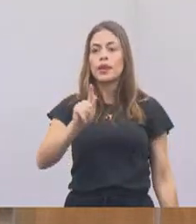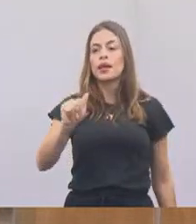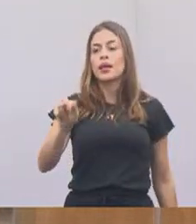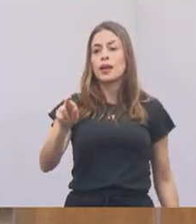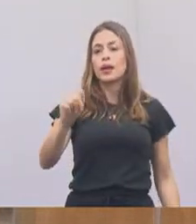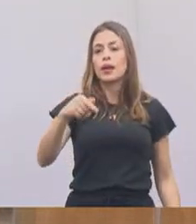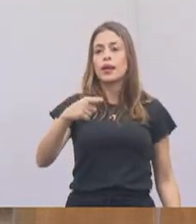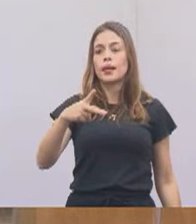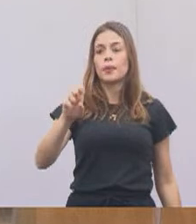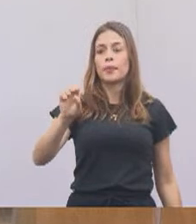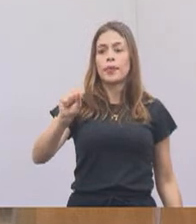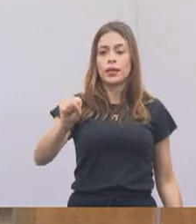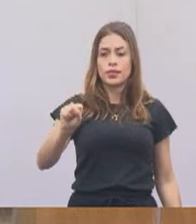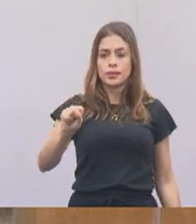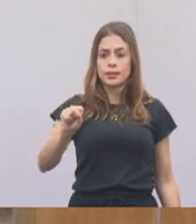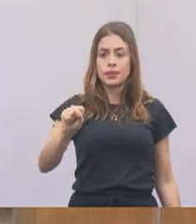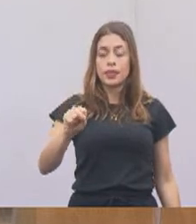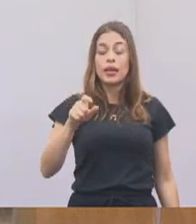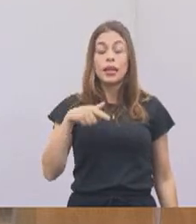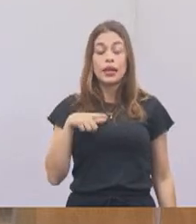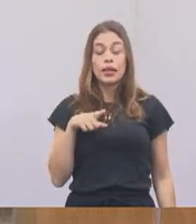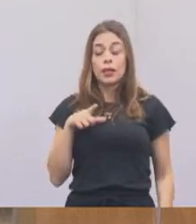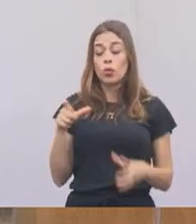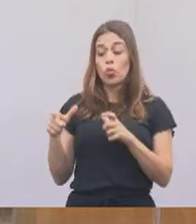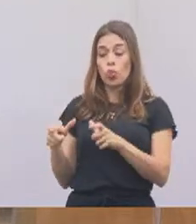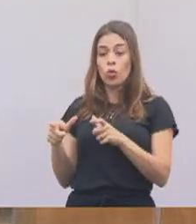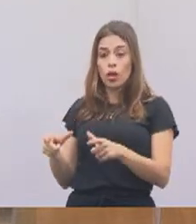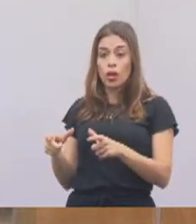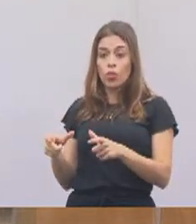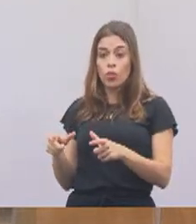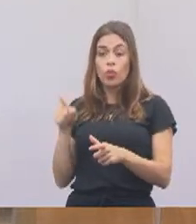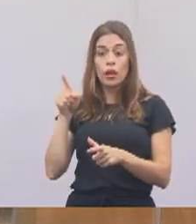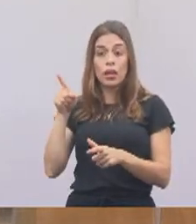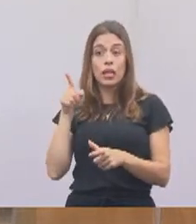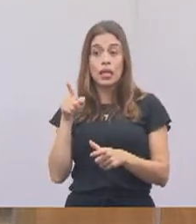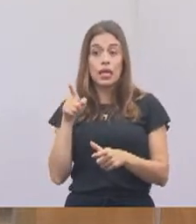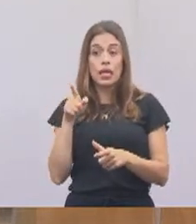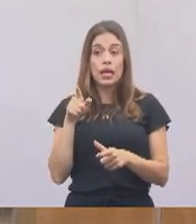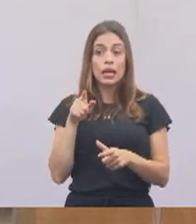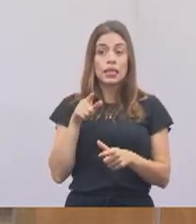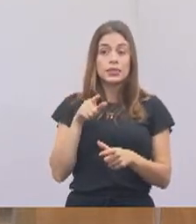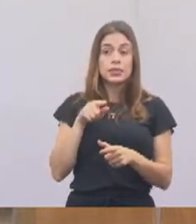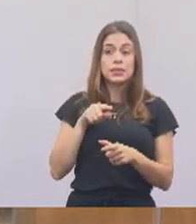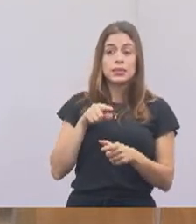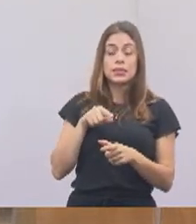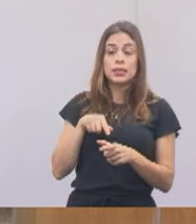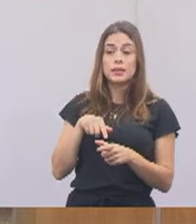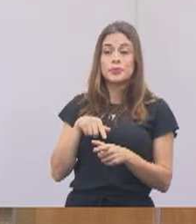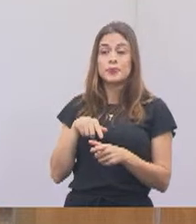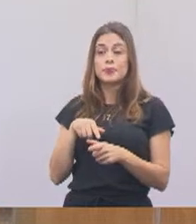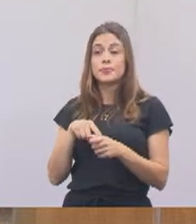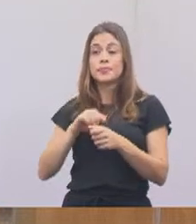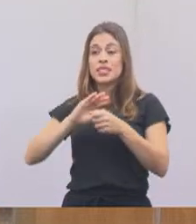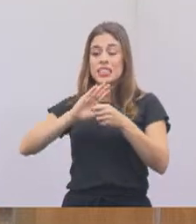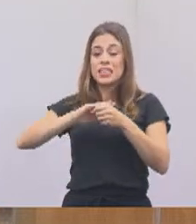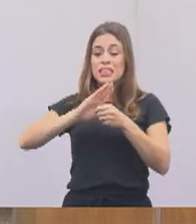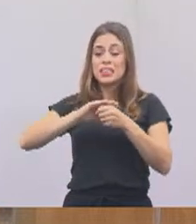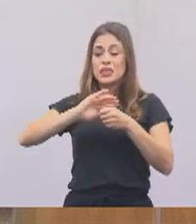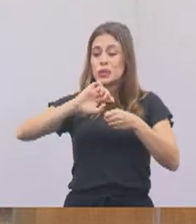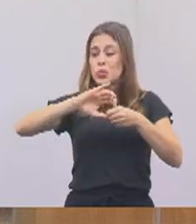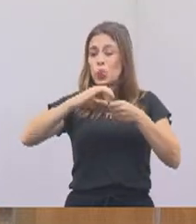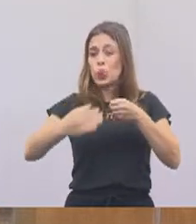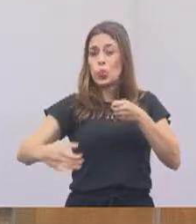Igarapés. Tem uma localidade no Igarapés que tem esgoto a céu aberto, uma cidade do porte de